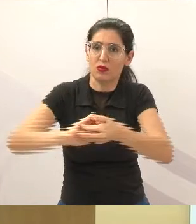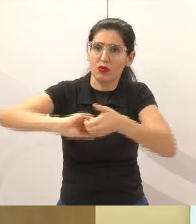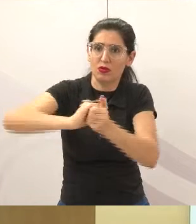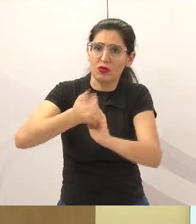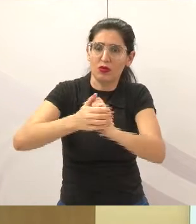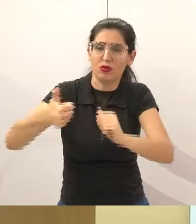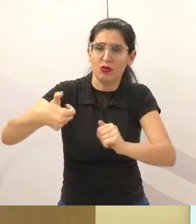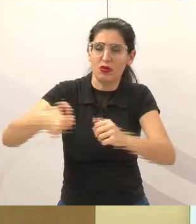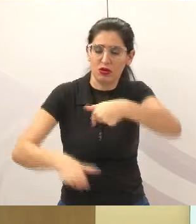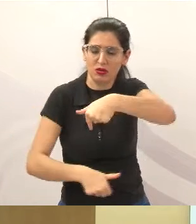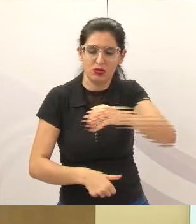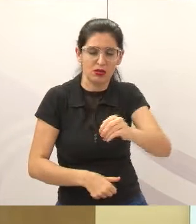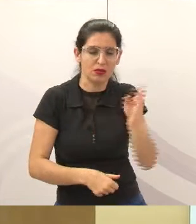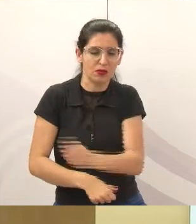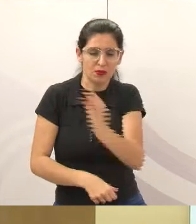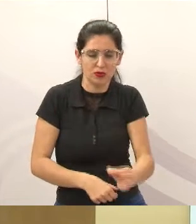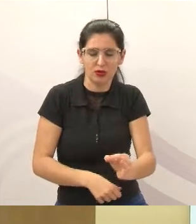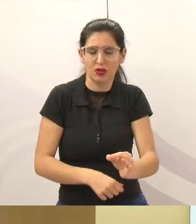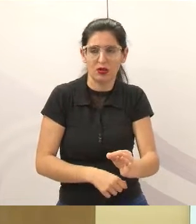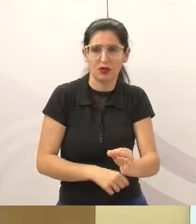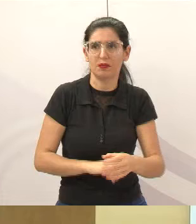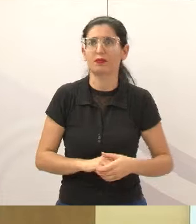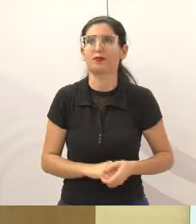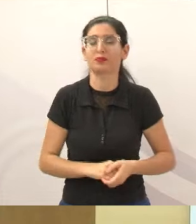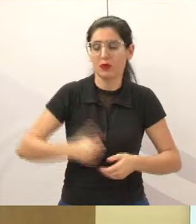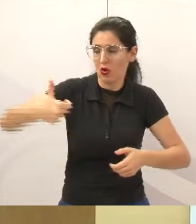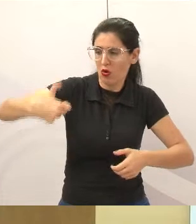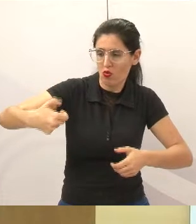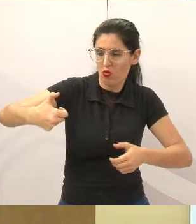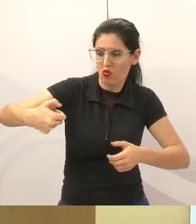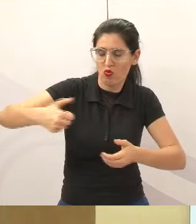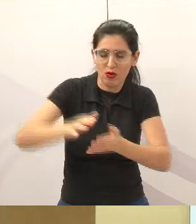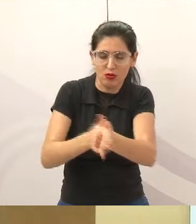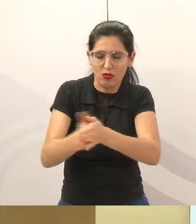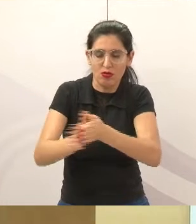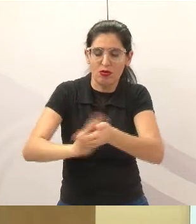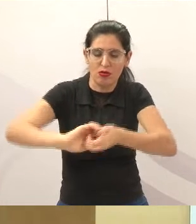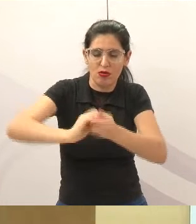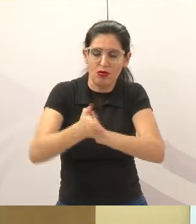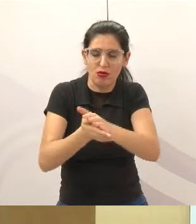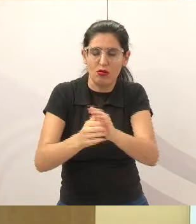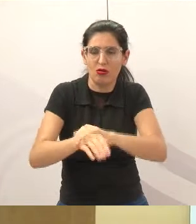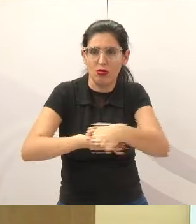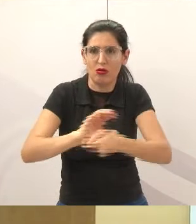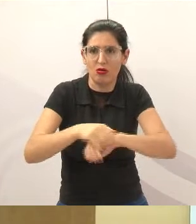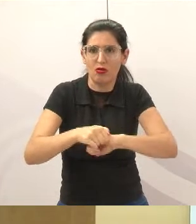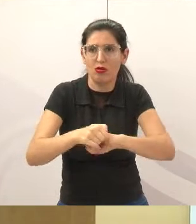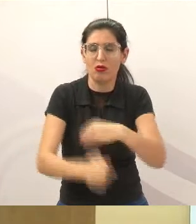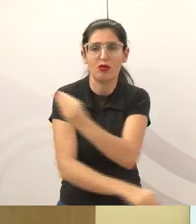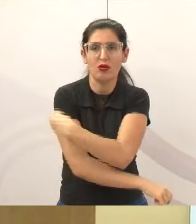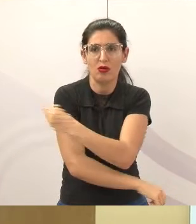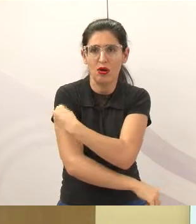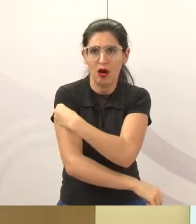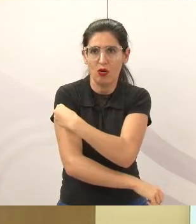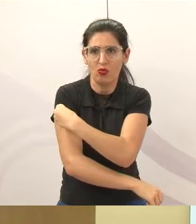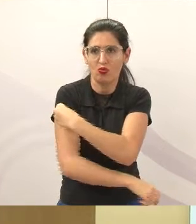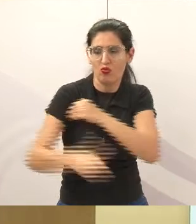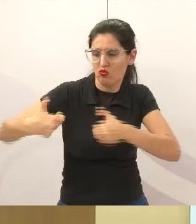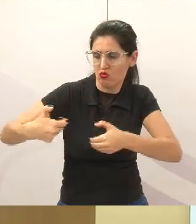das mãos, além de criar condições específicas para instituições financeiras ou